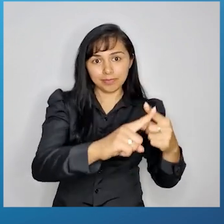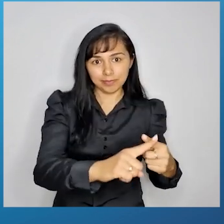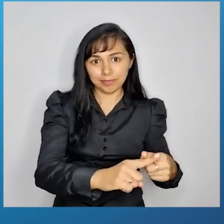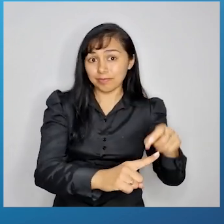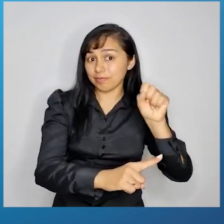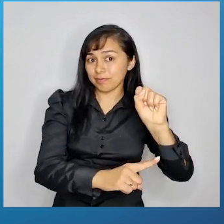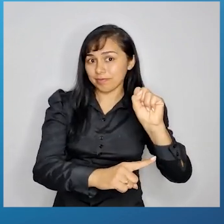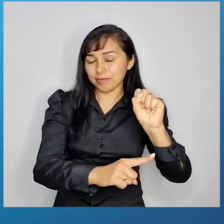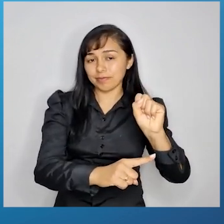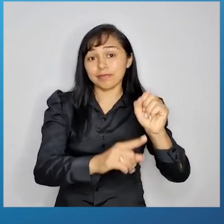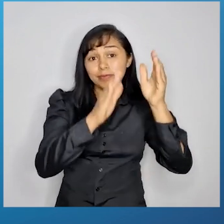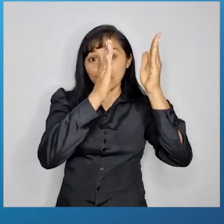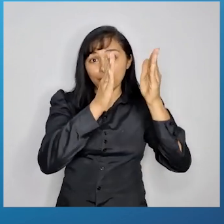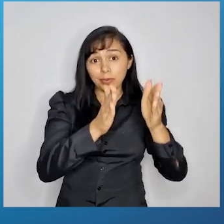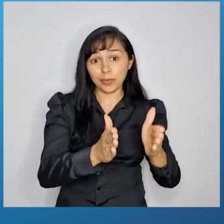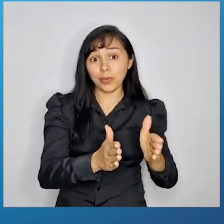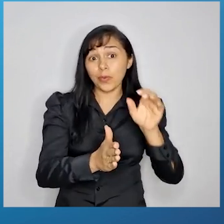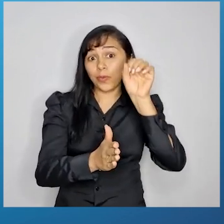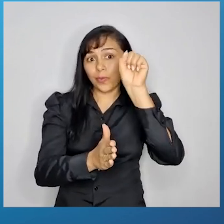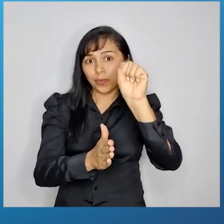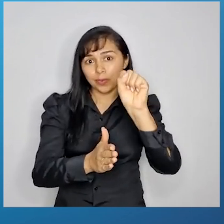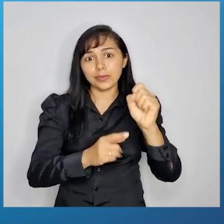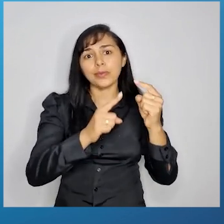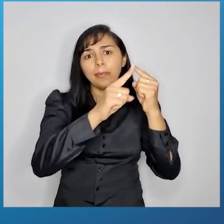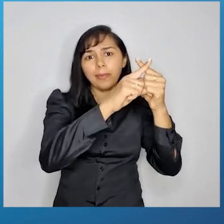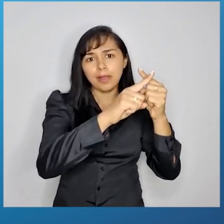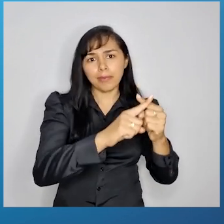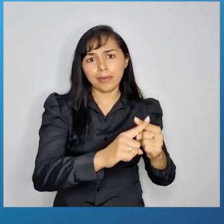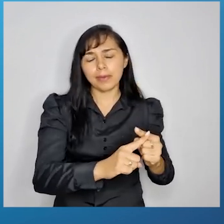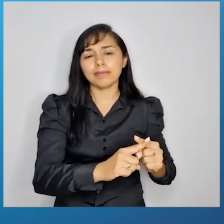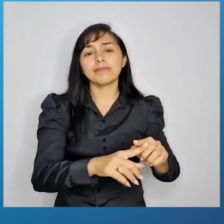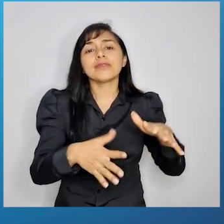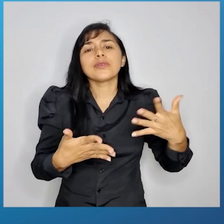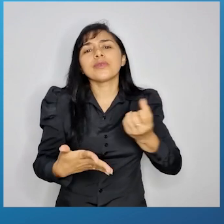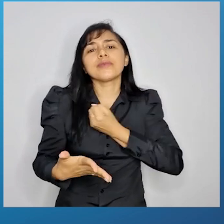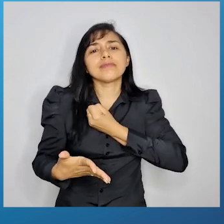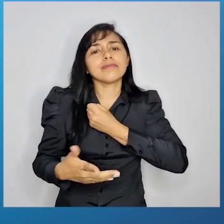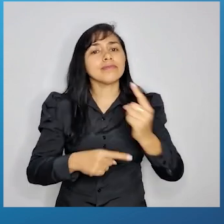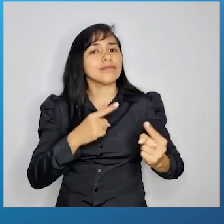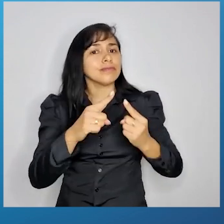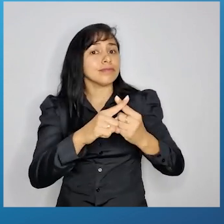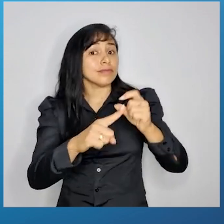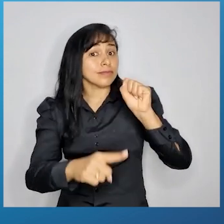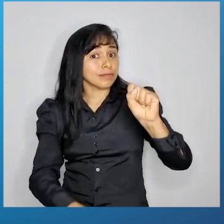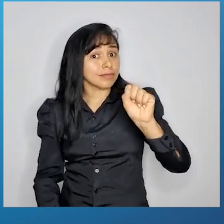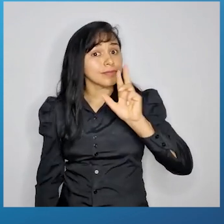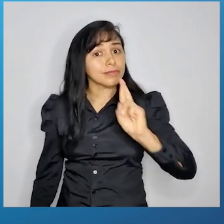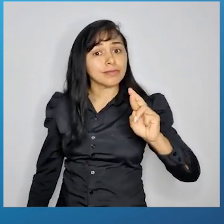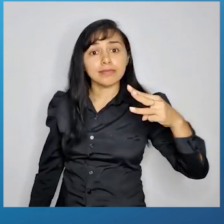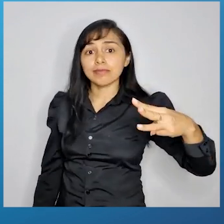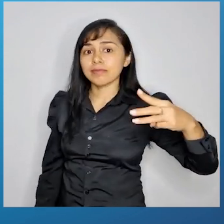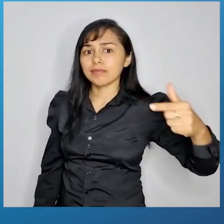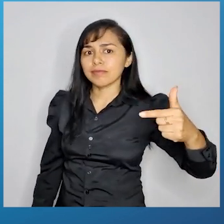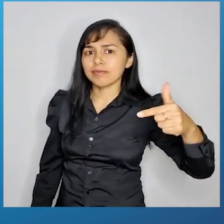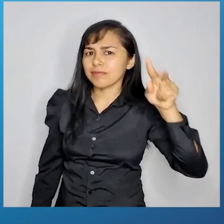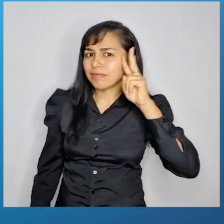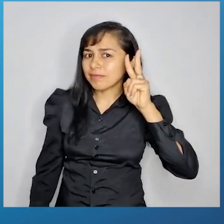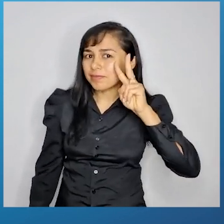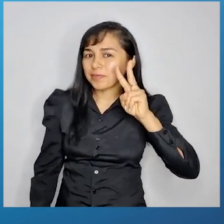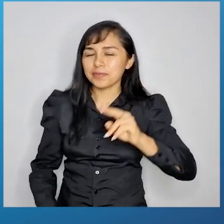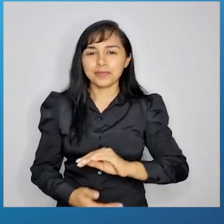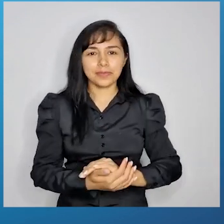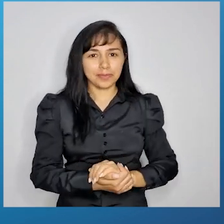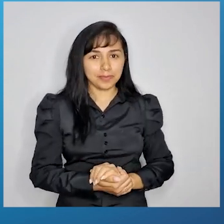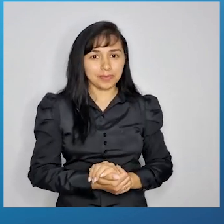tabuada de 8. Qual é o número que multiplicado por 8 dá exatamente 32? Você se